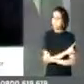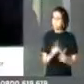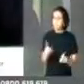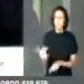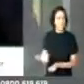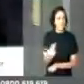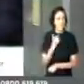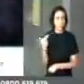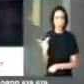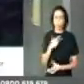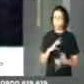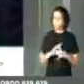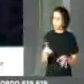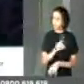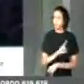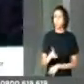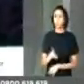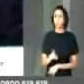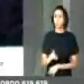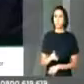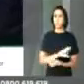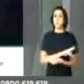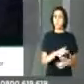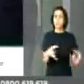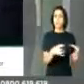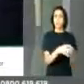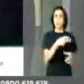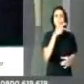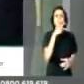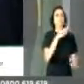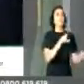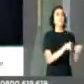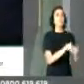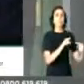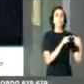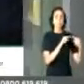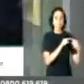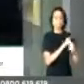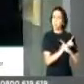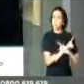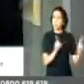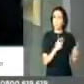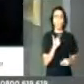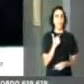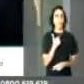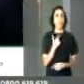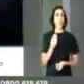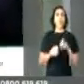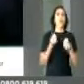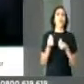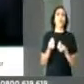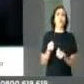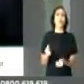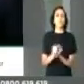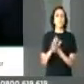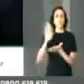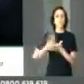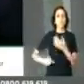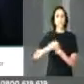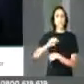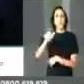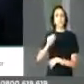não, pelo menos de vários partidos com quem tenho conversado, que se recupere a possibilidade de anistia de Caixa 2, senhor presidente.